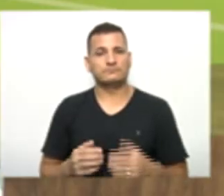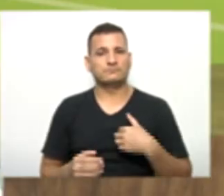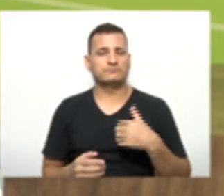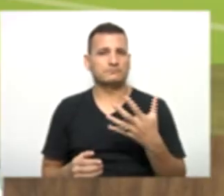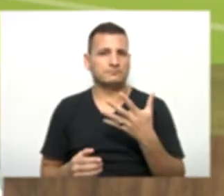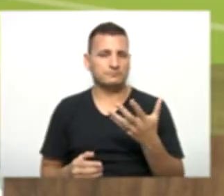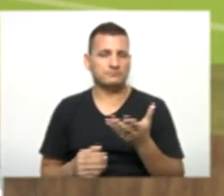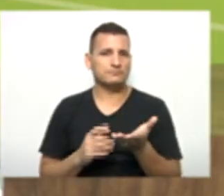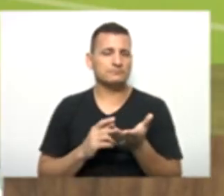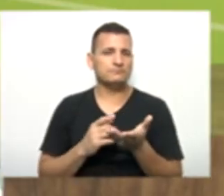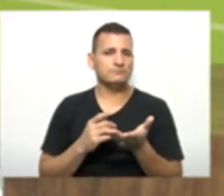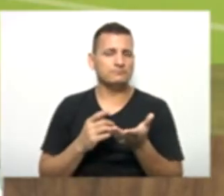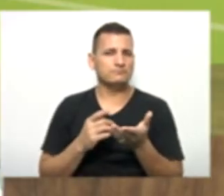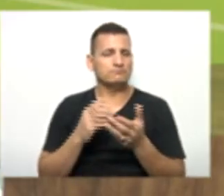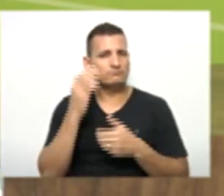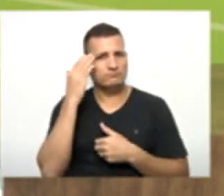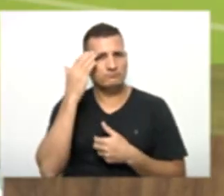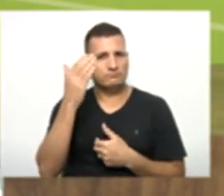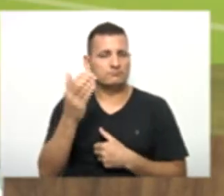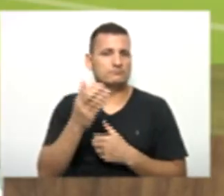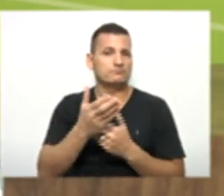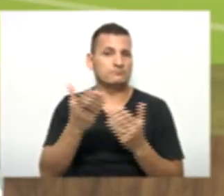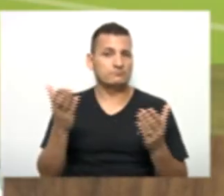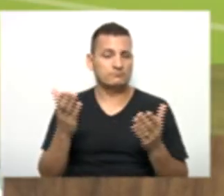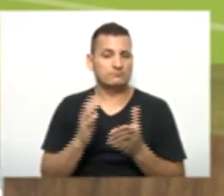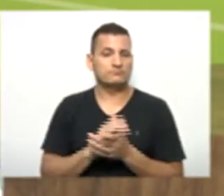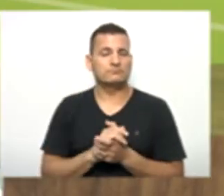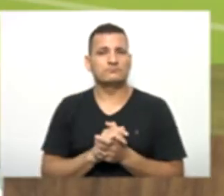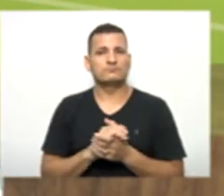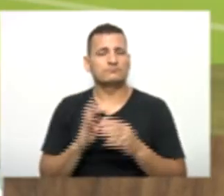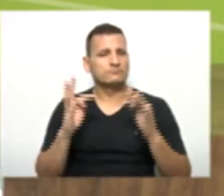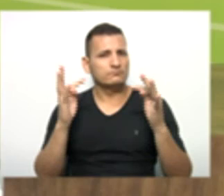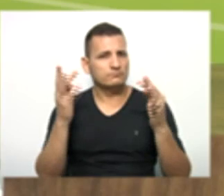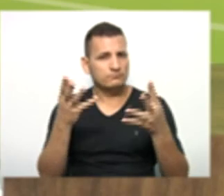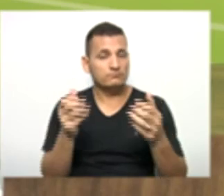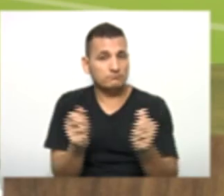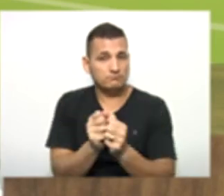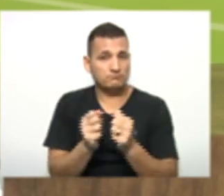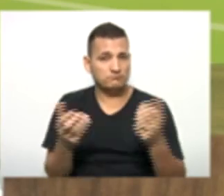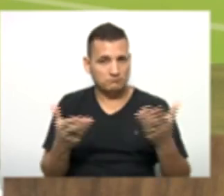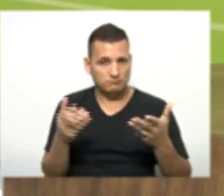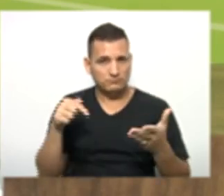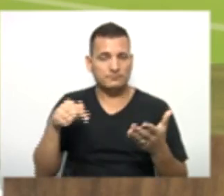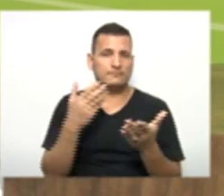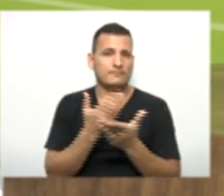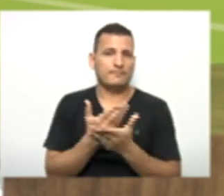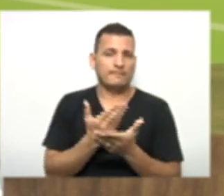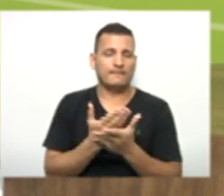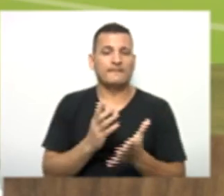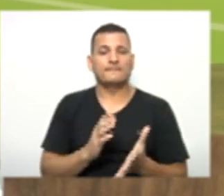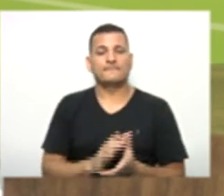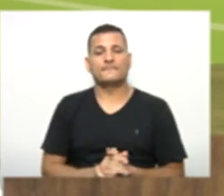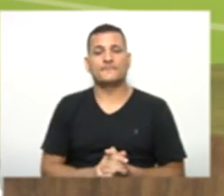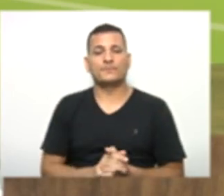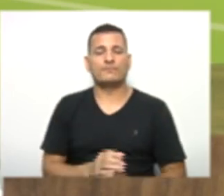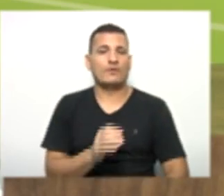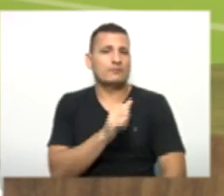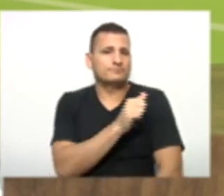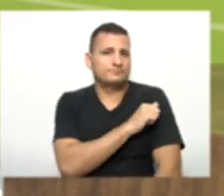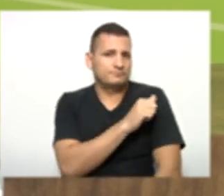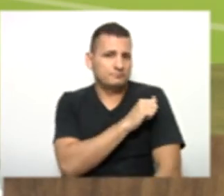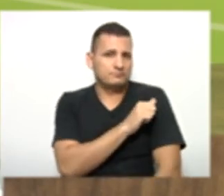vocês agradecer a todos que estão aí conosco nesta aula, que alunos que estão